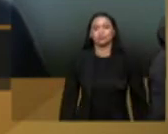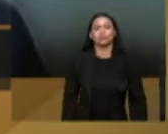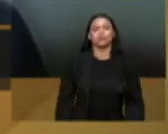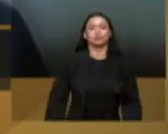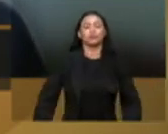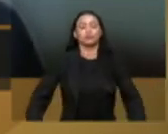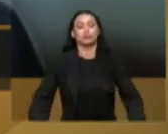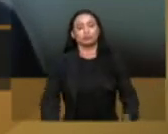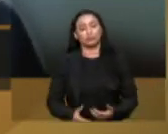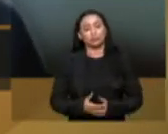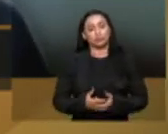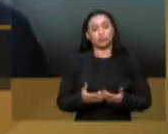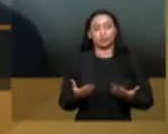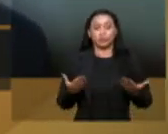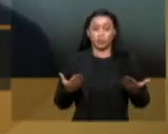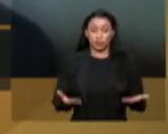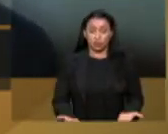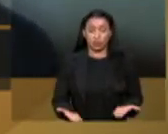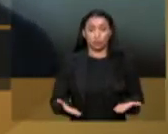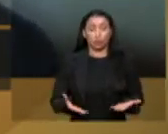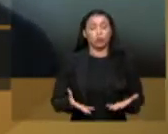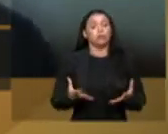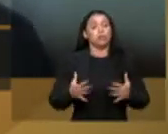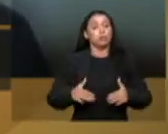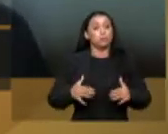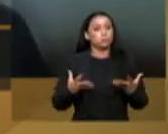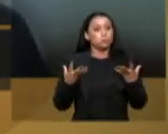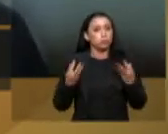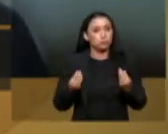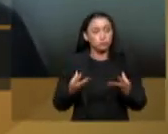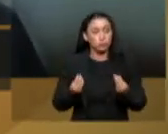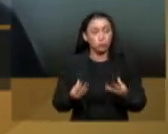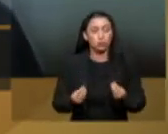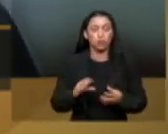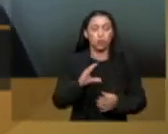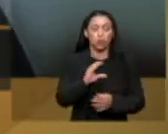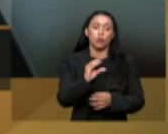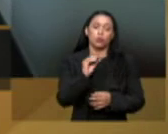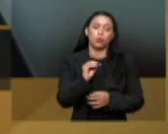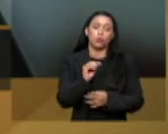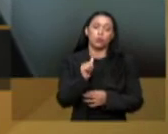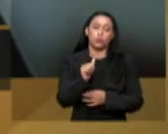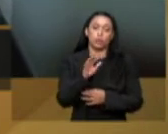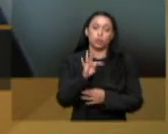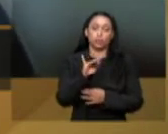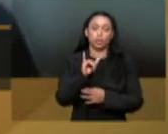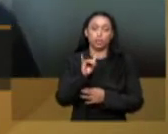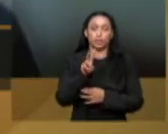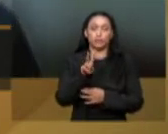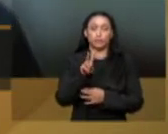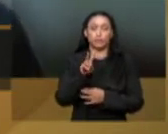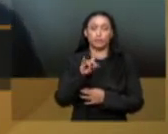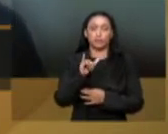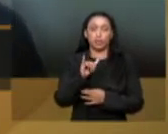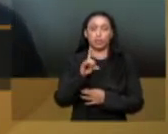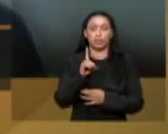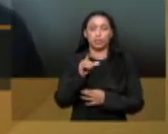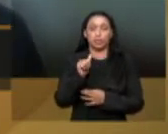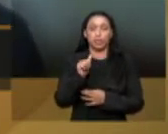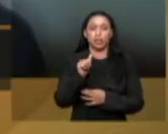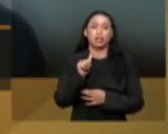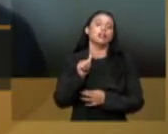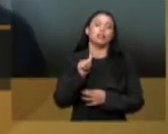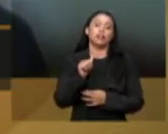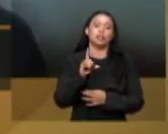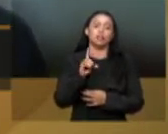carga de coatividade, o que faz com que elas, conservando suas naturezas tributárias, em razão do traço característico